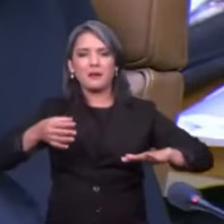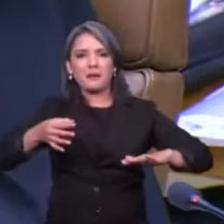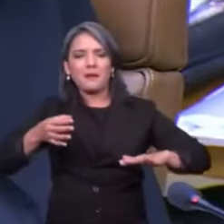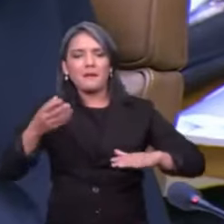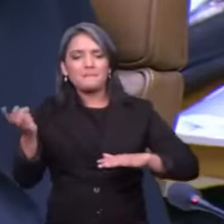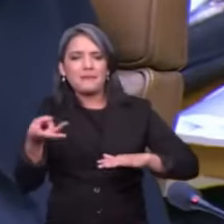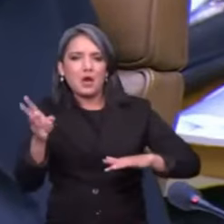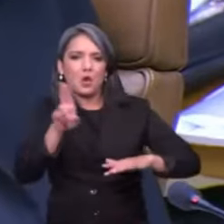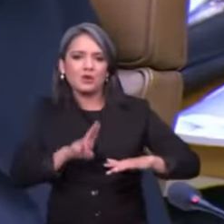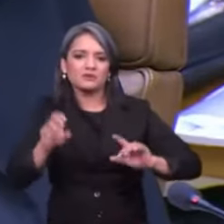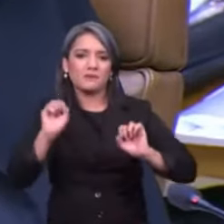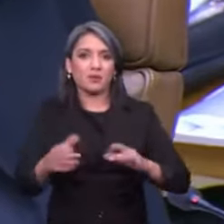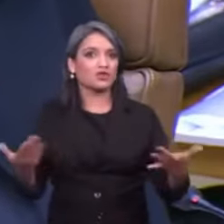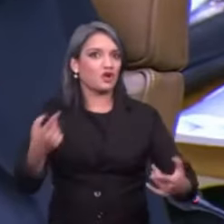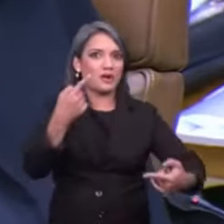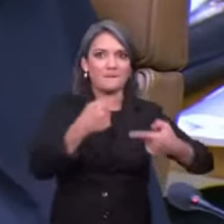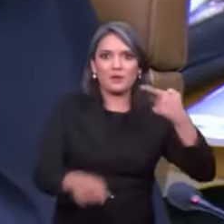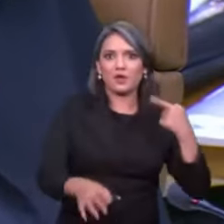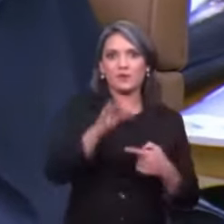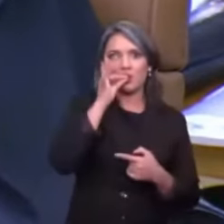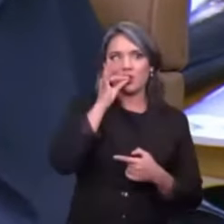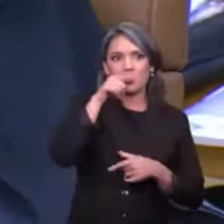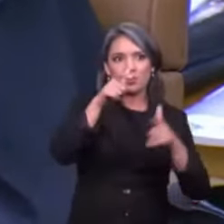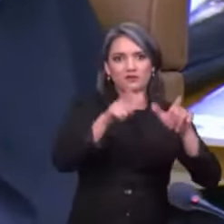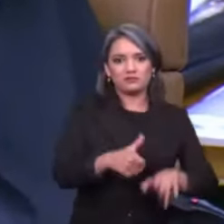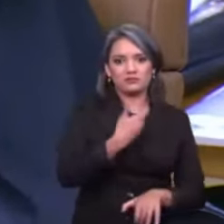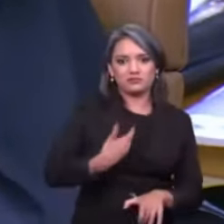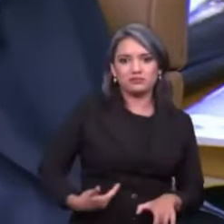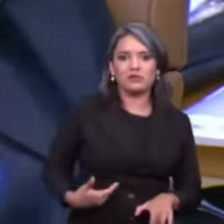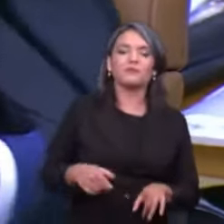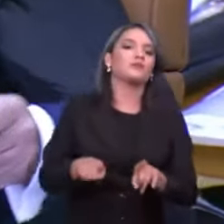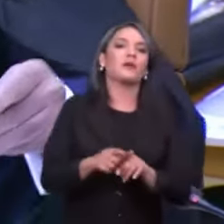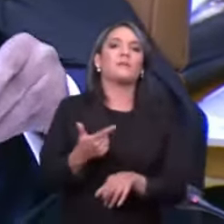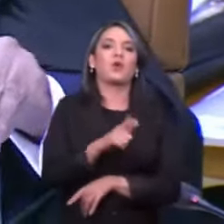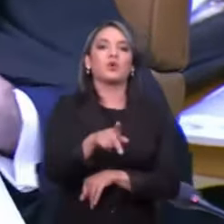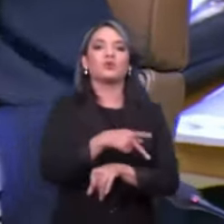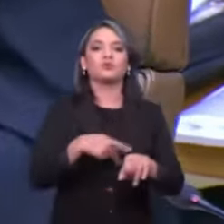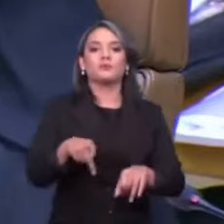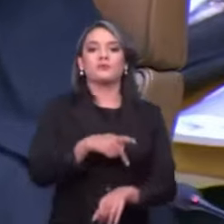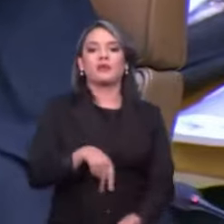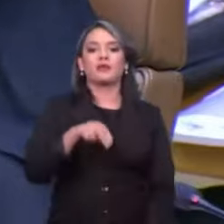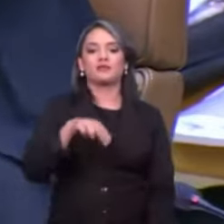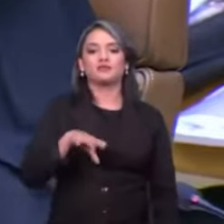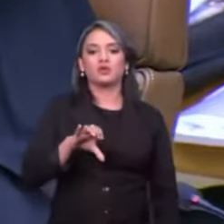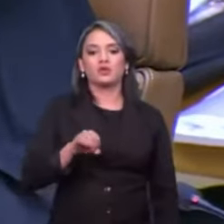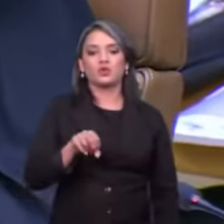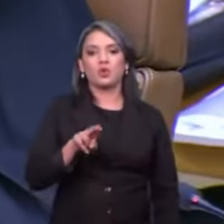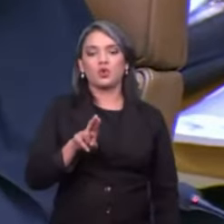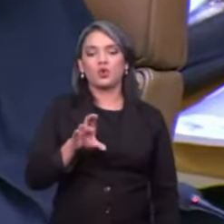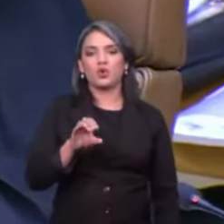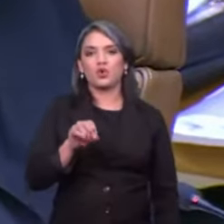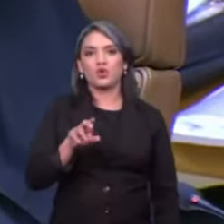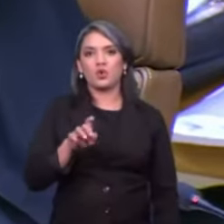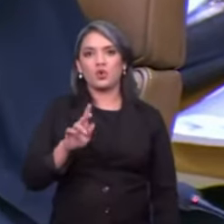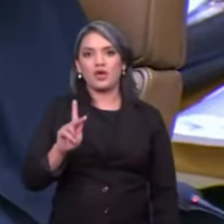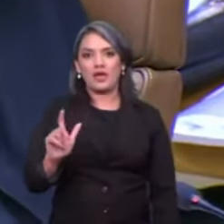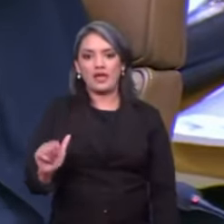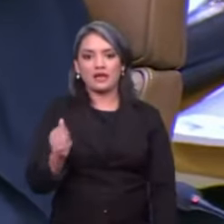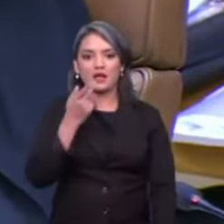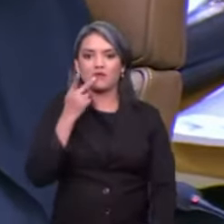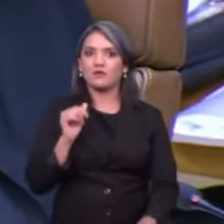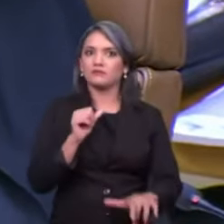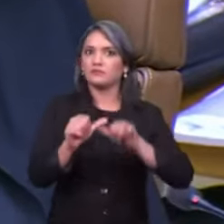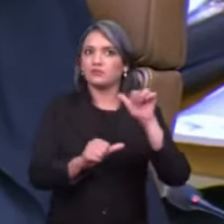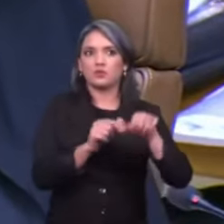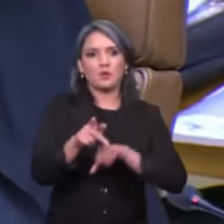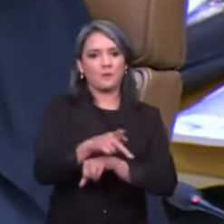locais públicos. Na Noruega, um plano semelhante ao de Portugal para descriminalizar as drogas fracassou em 2021, e o país optou por